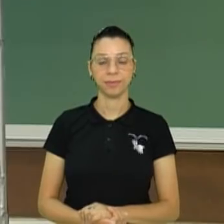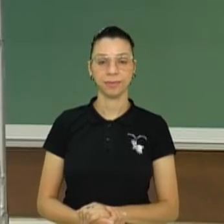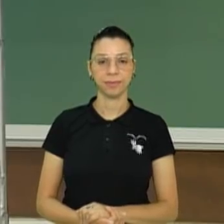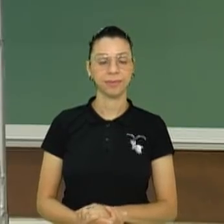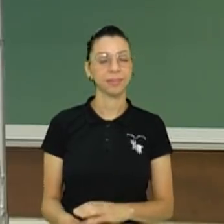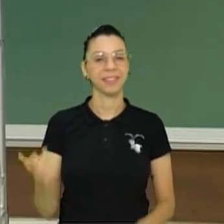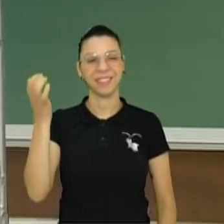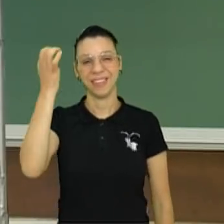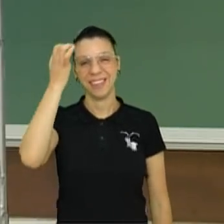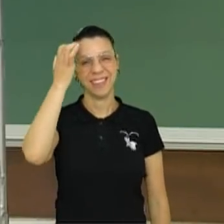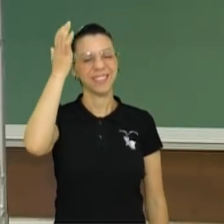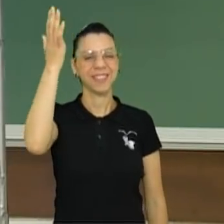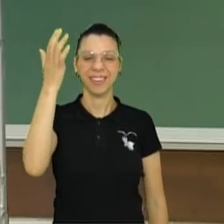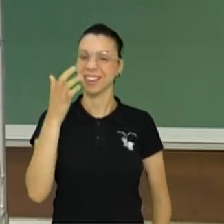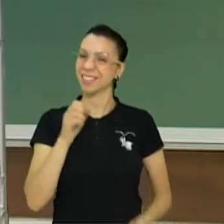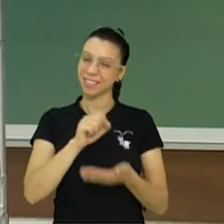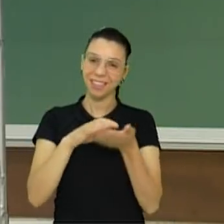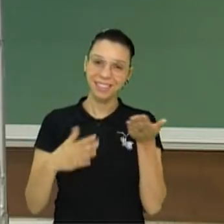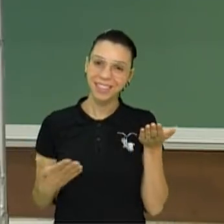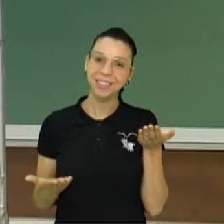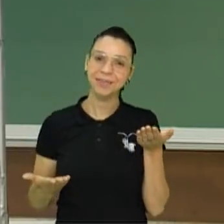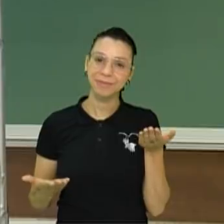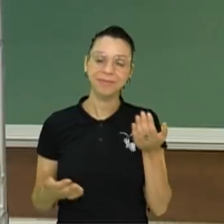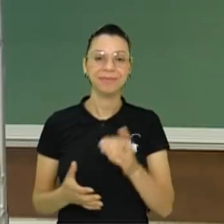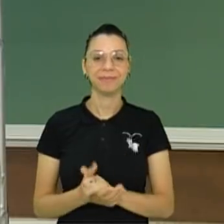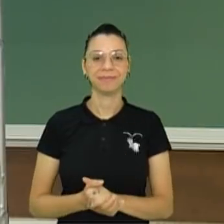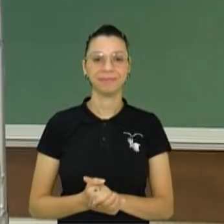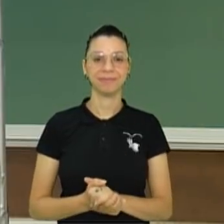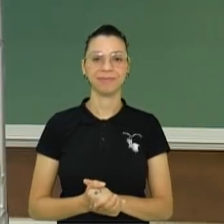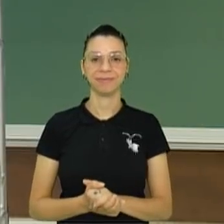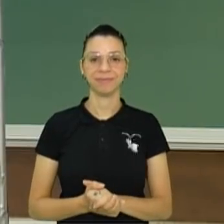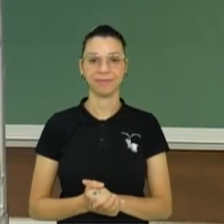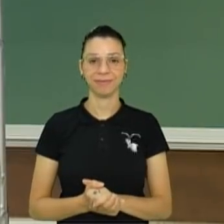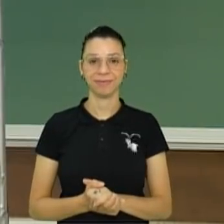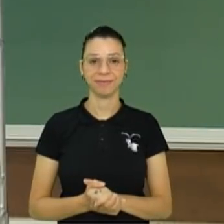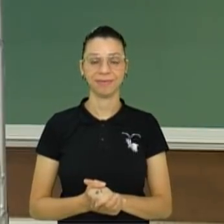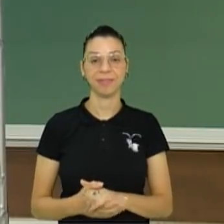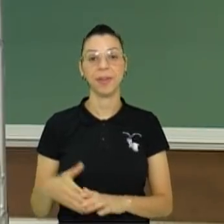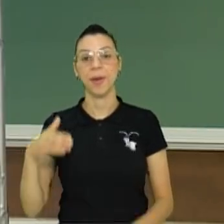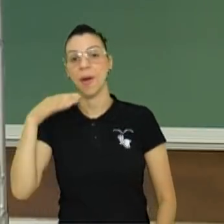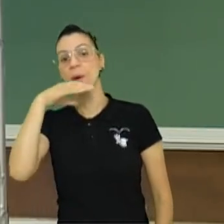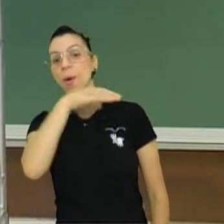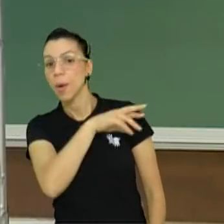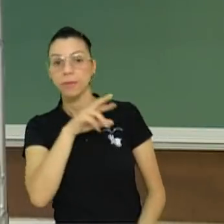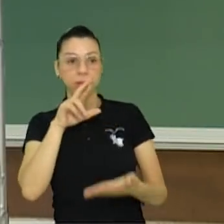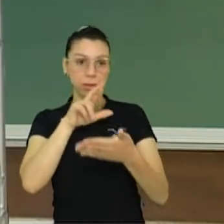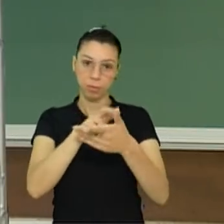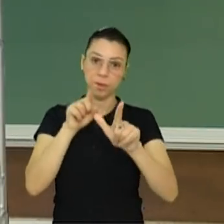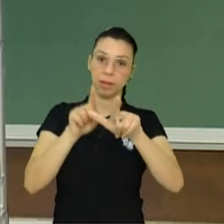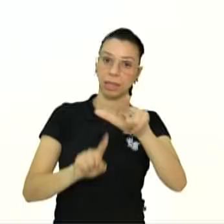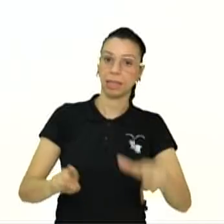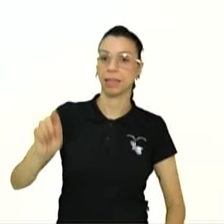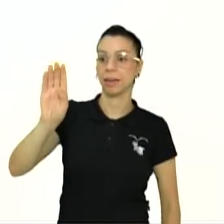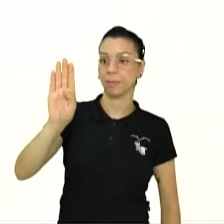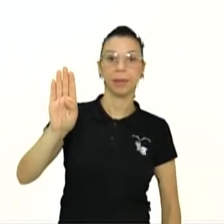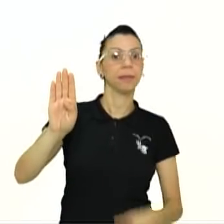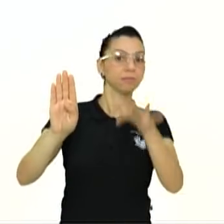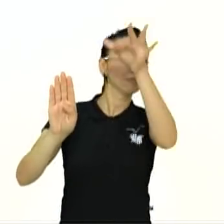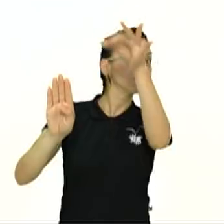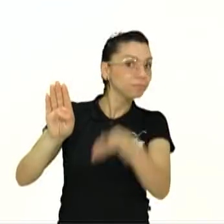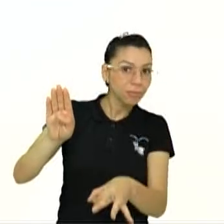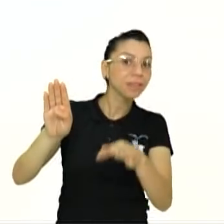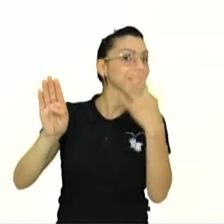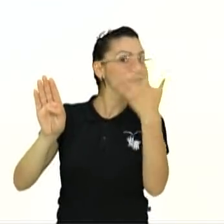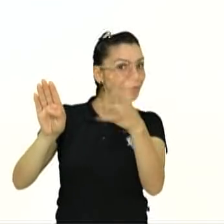Muito fácil essa nossa questão, né? Claro que quem respondeu a letra B é o origami.